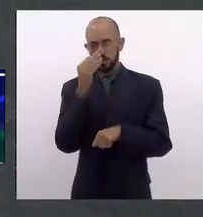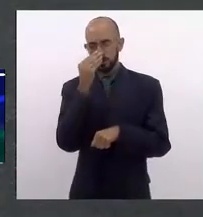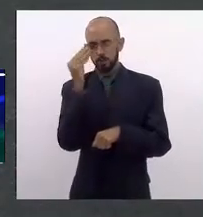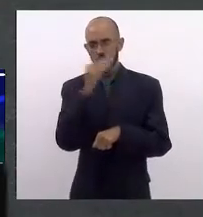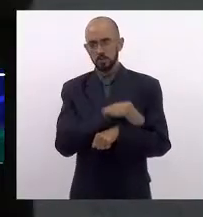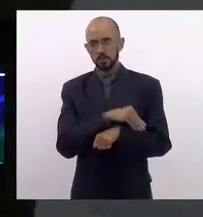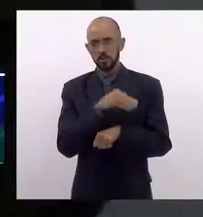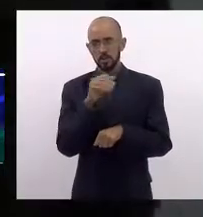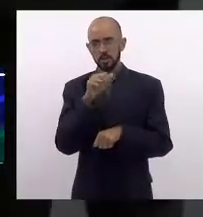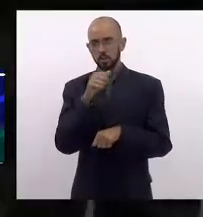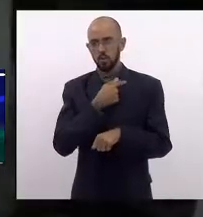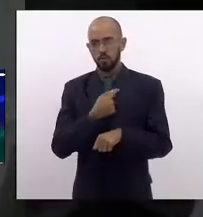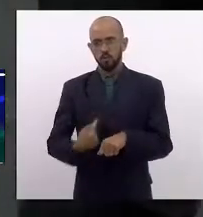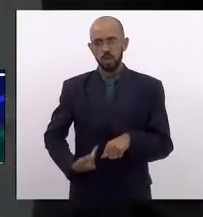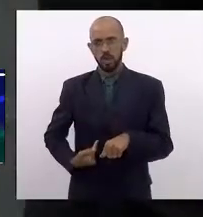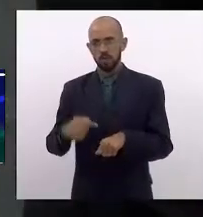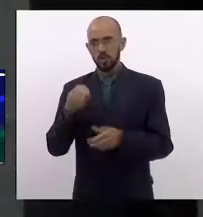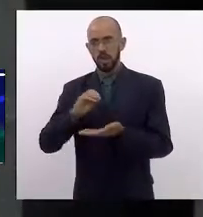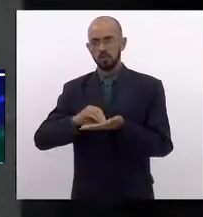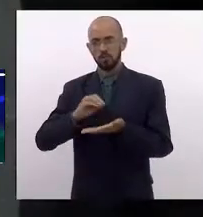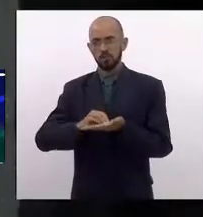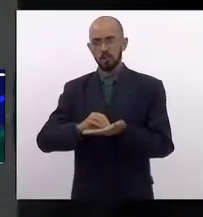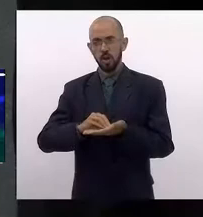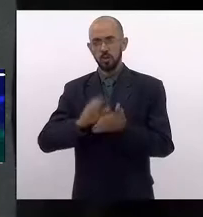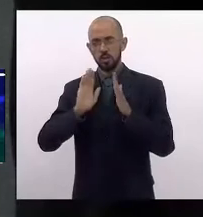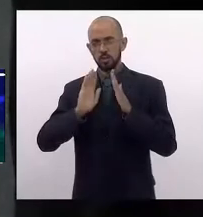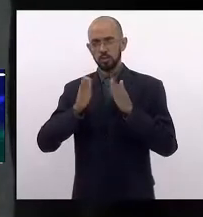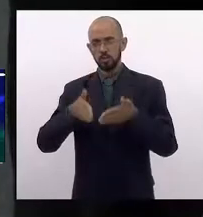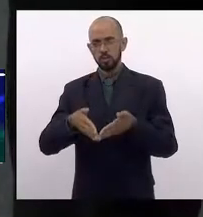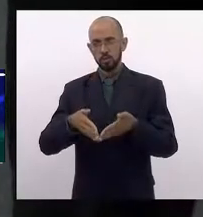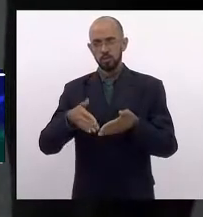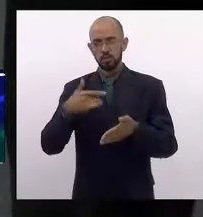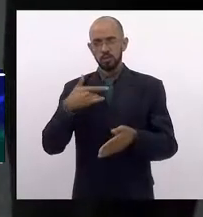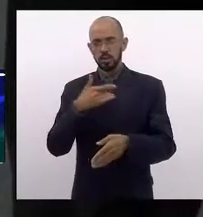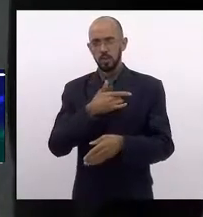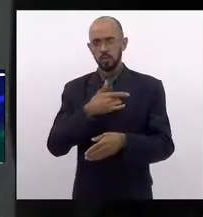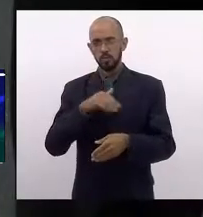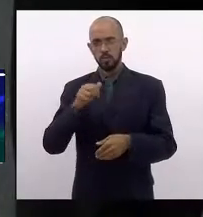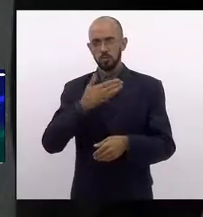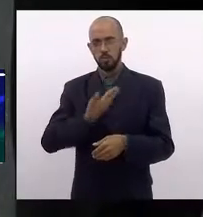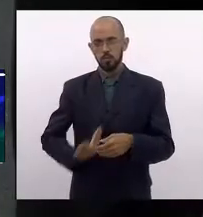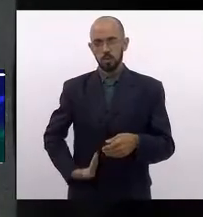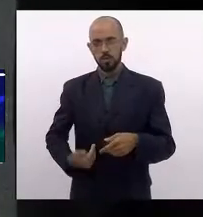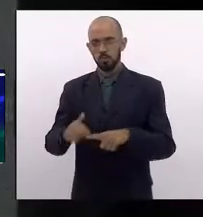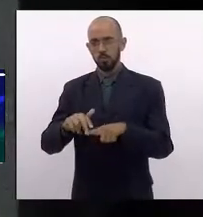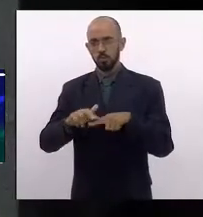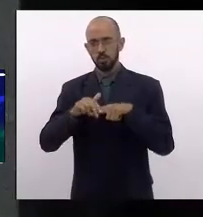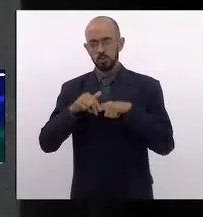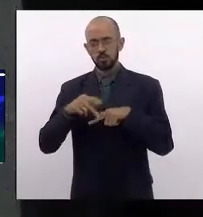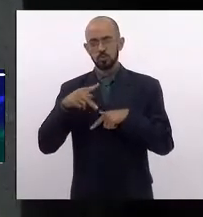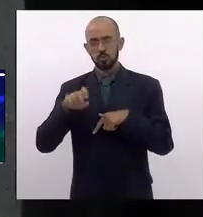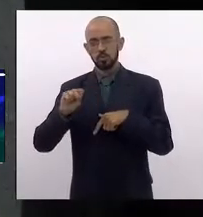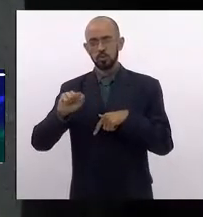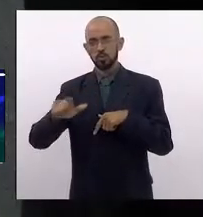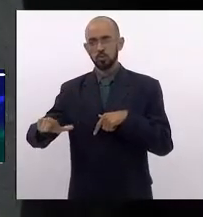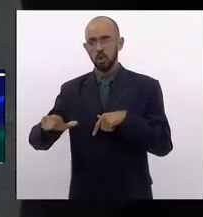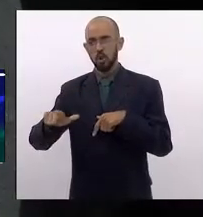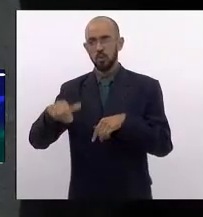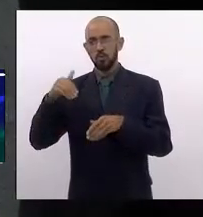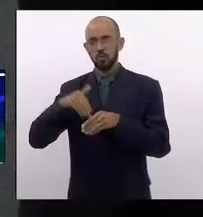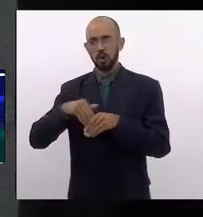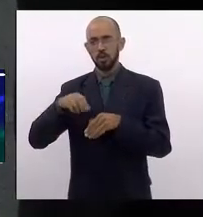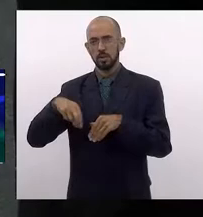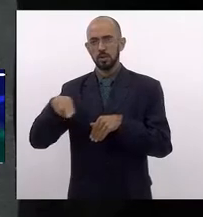EA imperícia com relação à saúde pública então por isso a bancada do PSOL vota